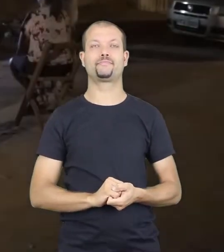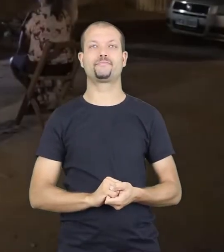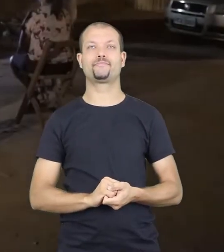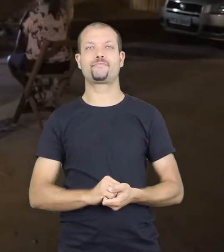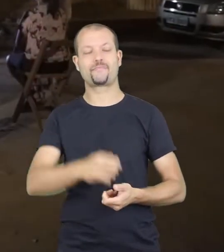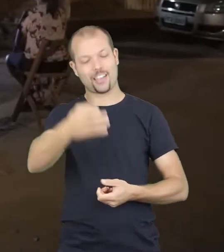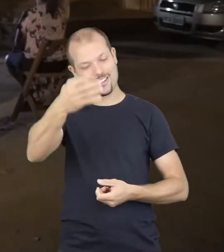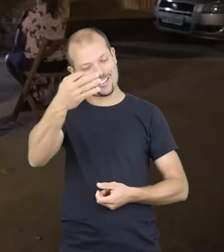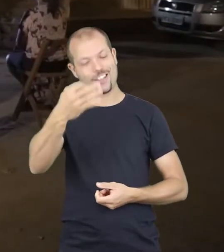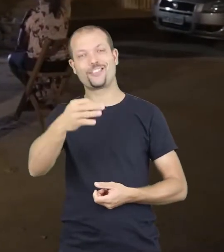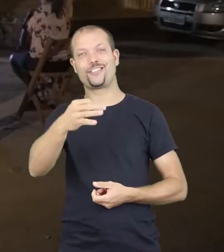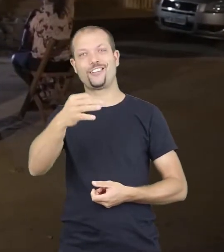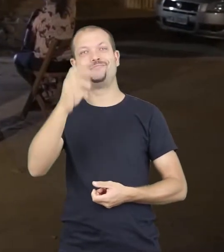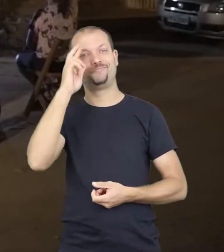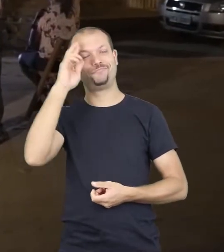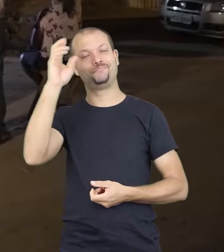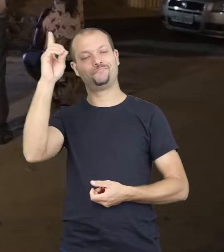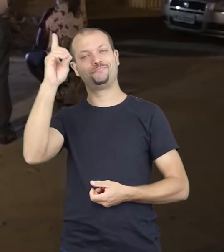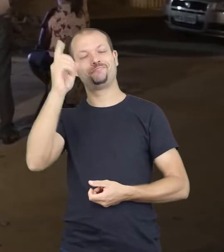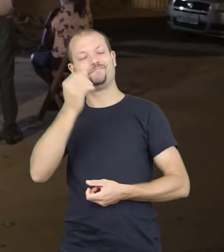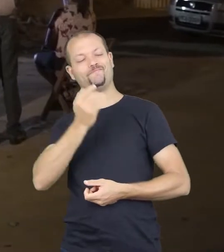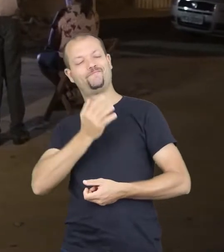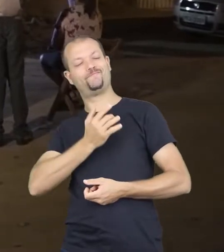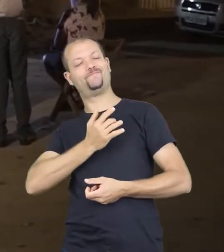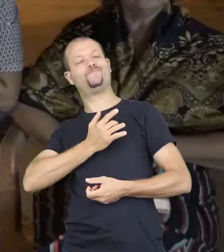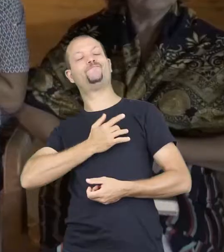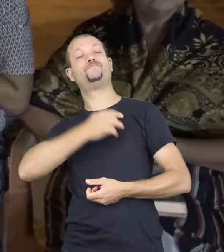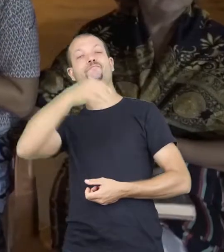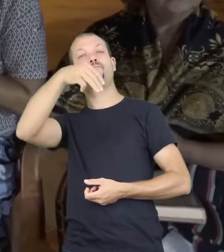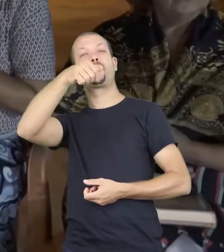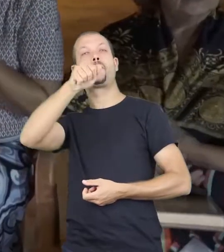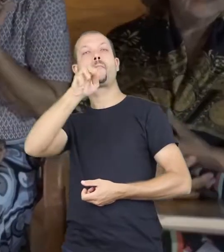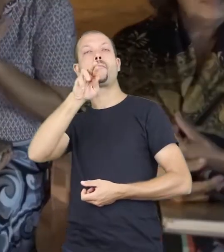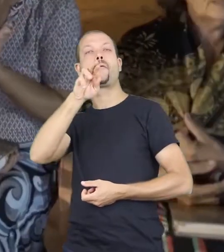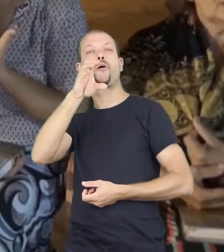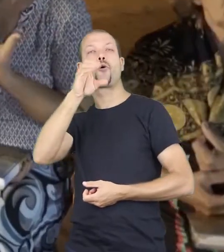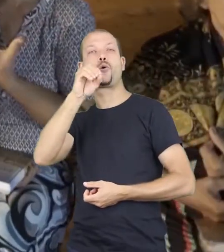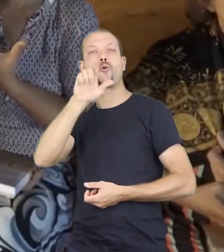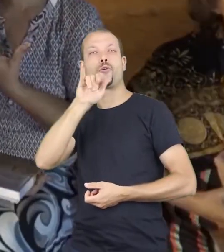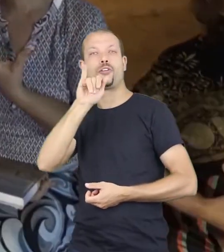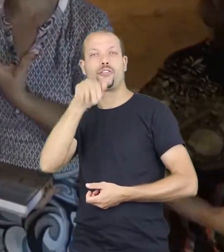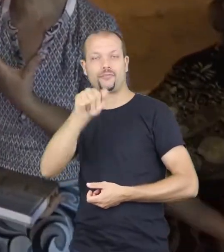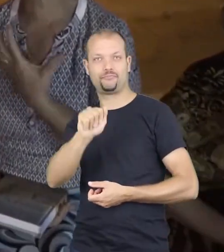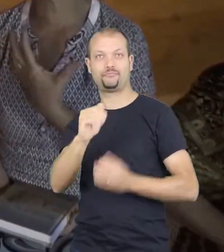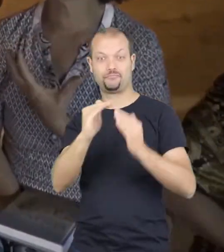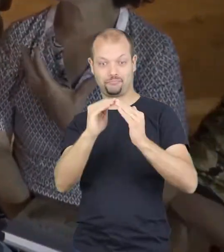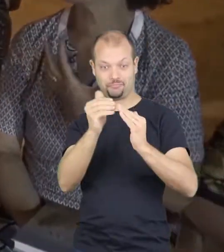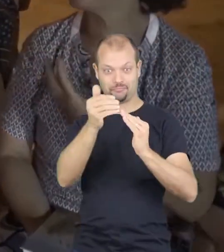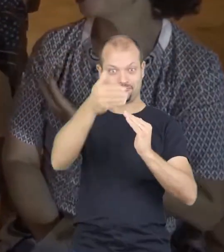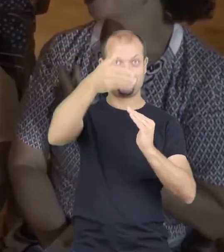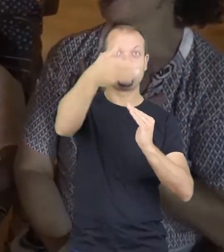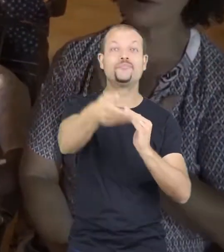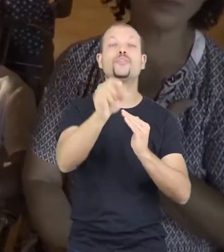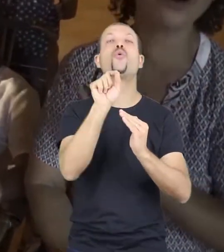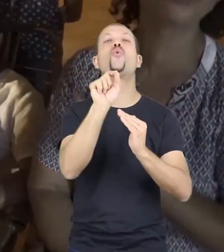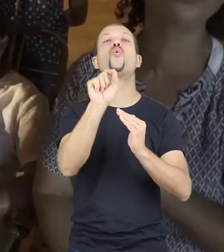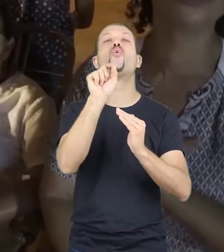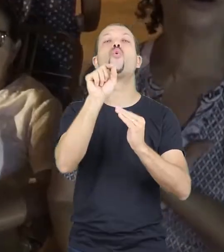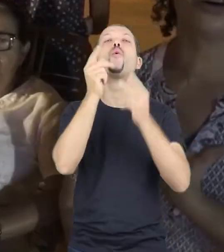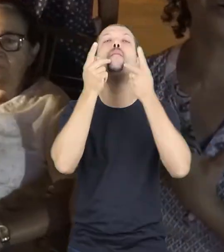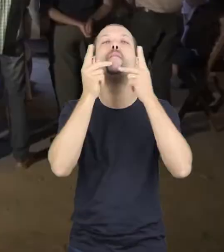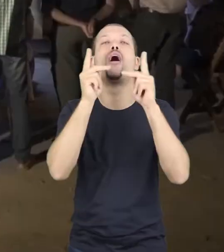Com certeza, o Senhor tocou no coração de Marcolina. A frente de sua casa seria agora um centro